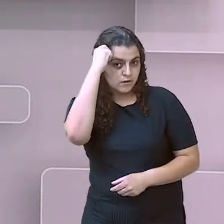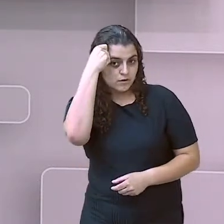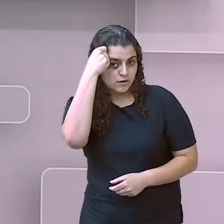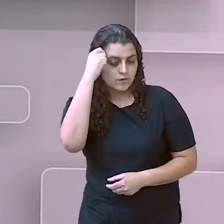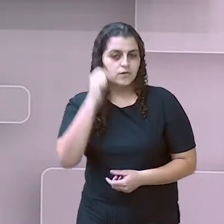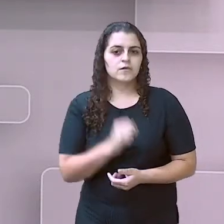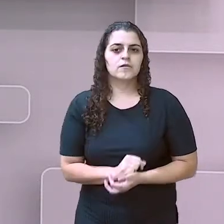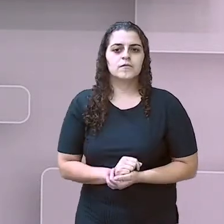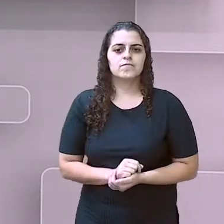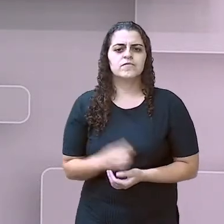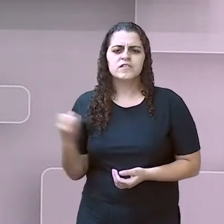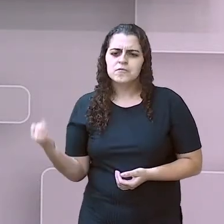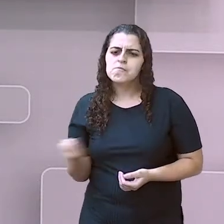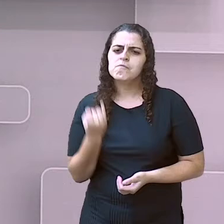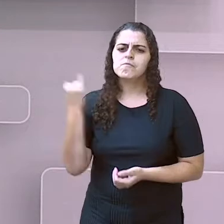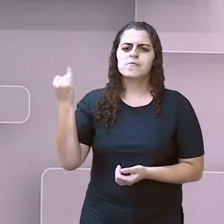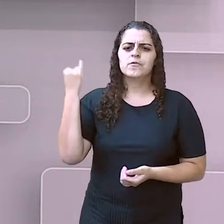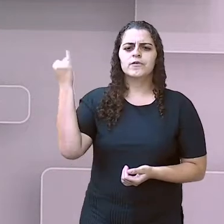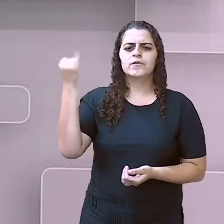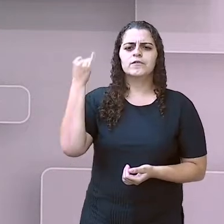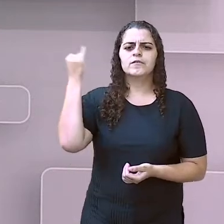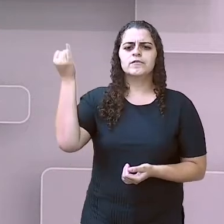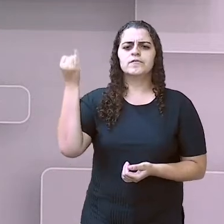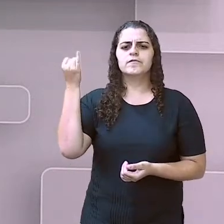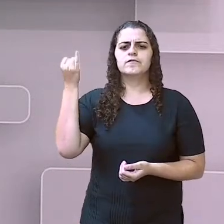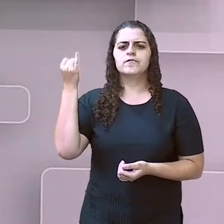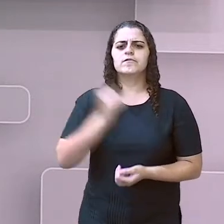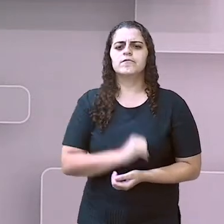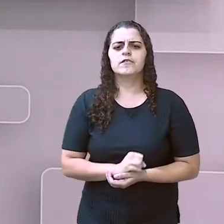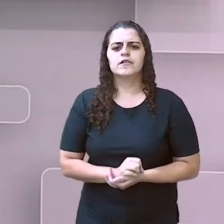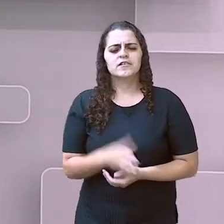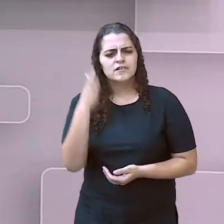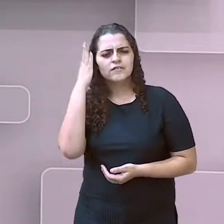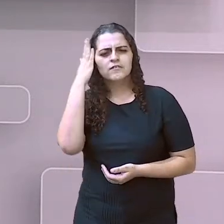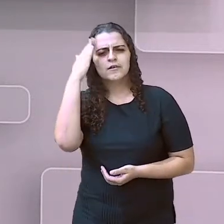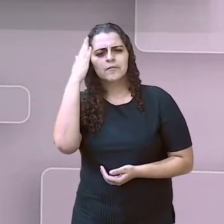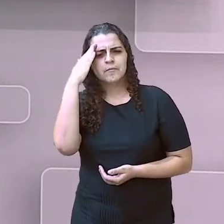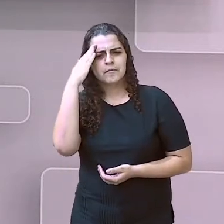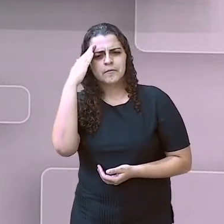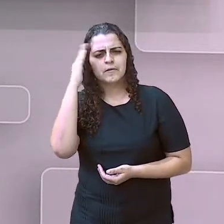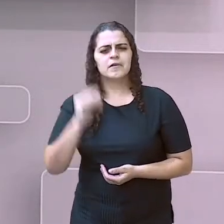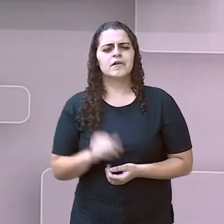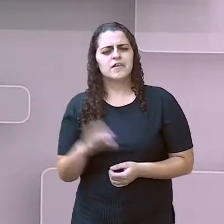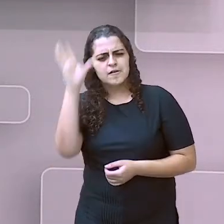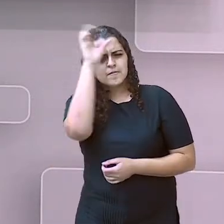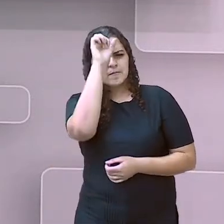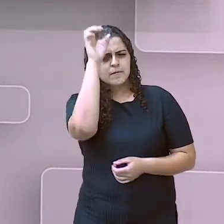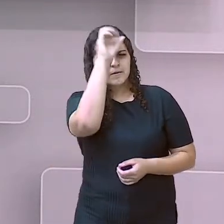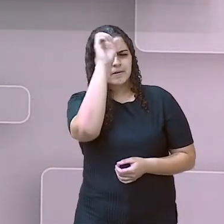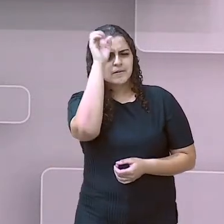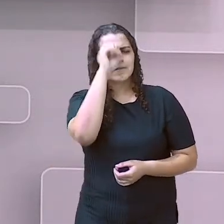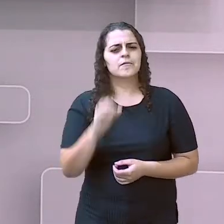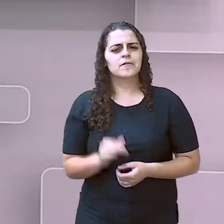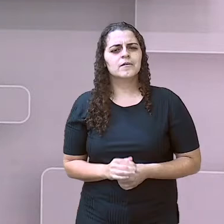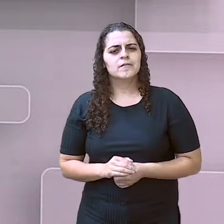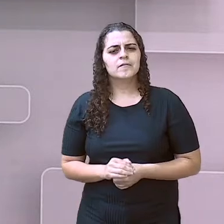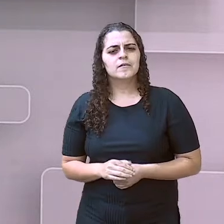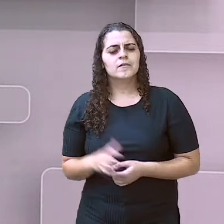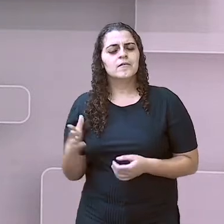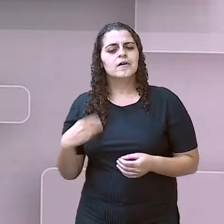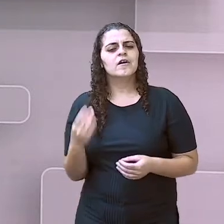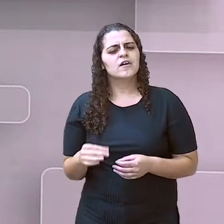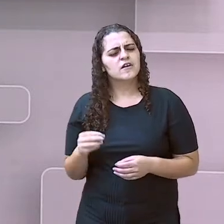negros. Isso é muito importante da gente saber e aprender para o quê?